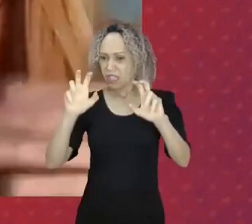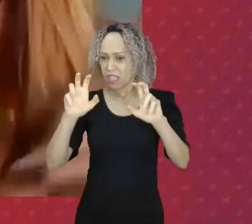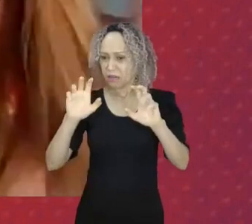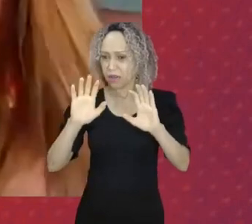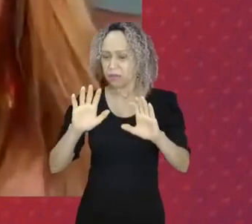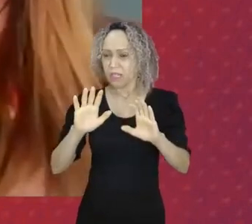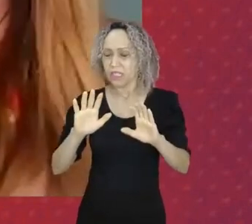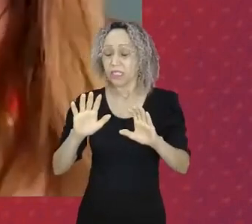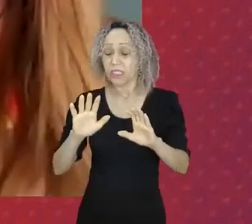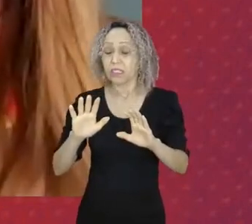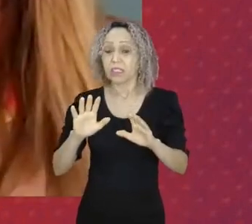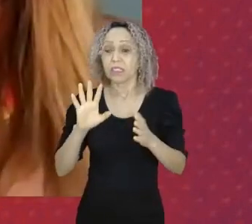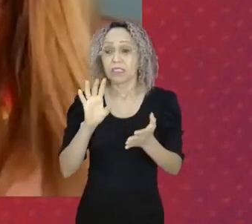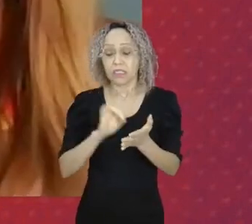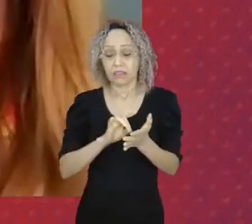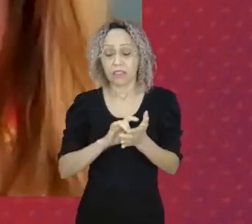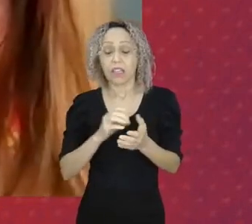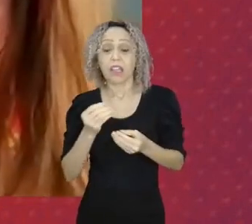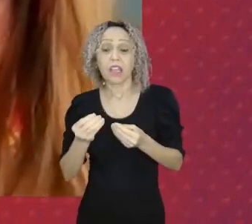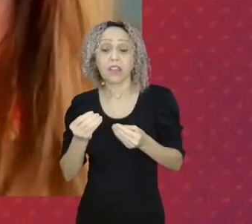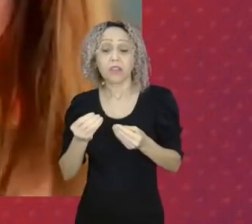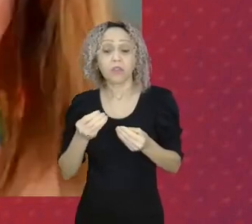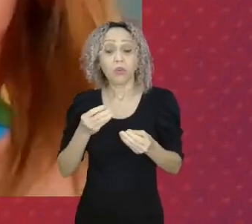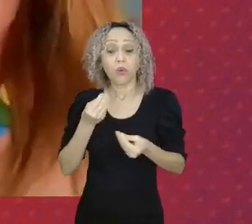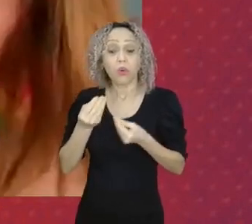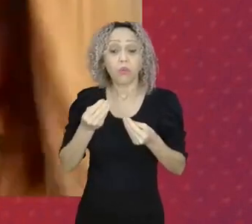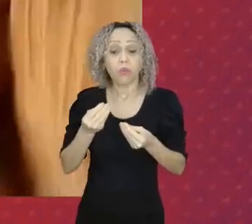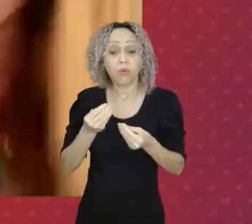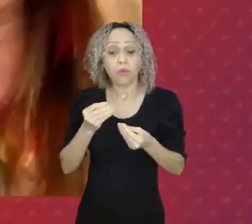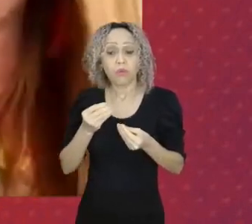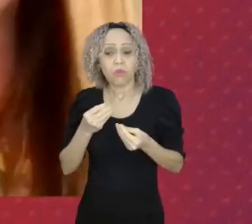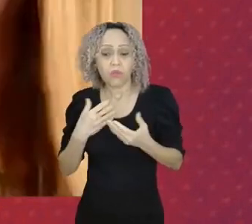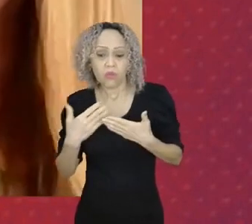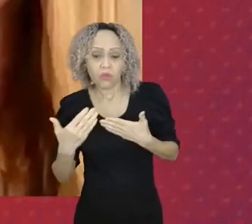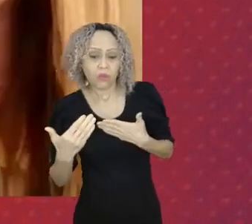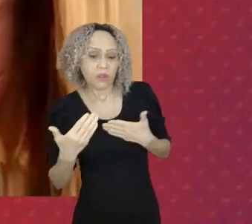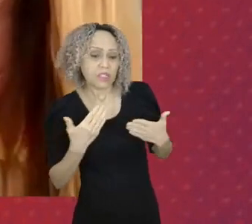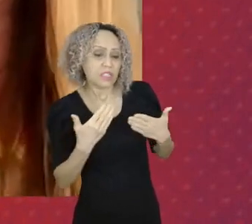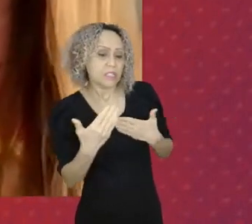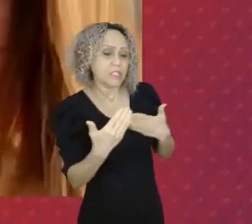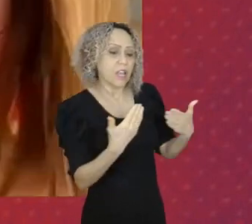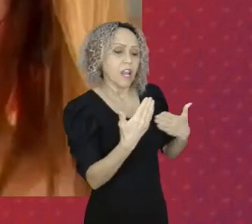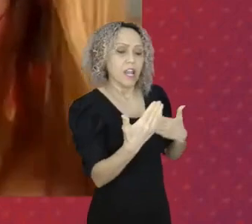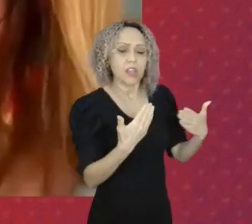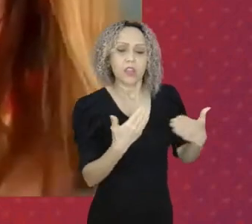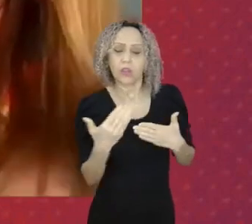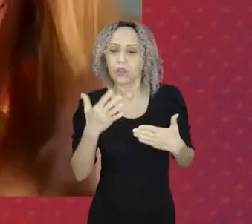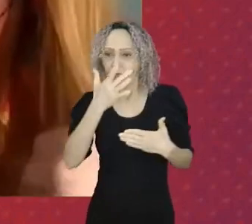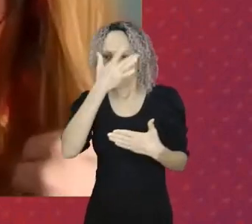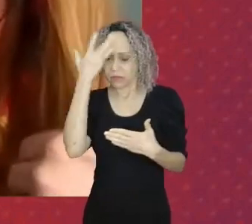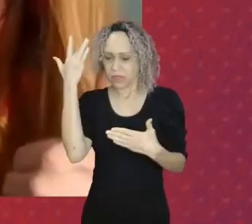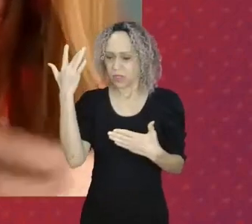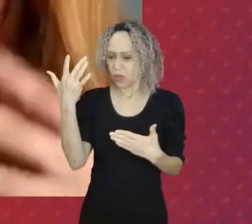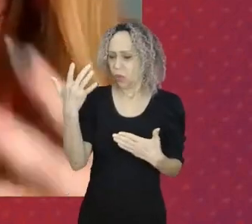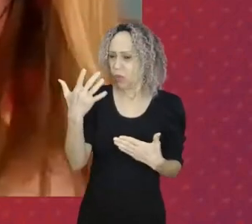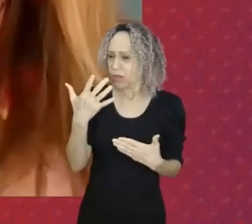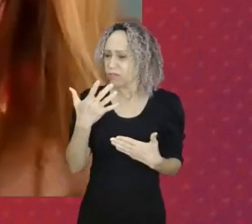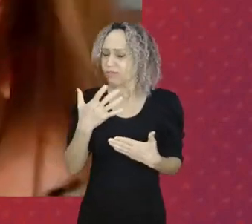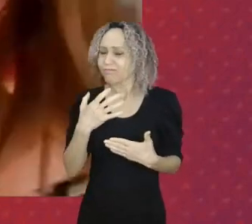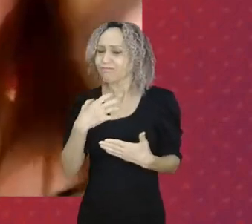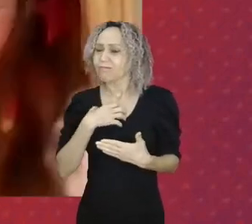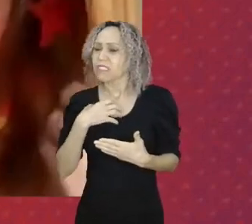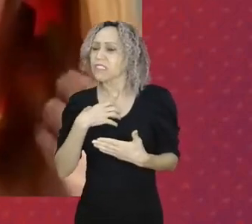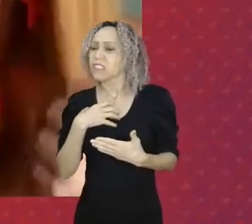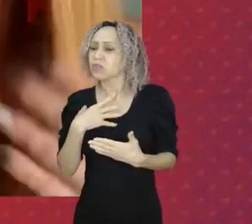relaciono com as pessoas afetiva e sexualmente. E não é disso que estamos falando nesse momento. Nós estamos falando